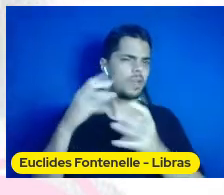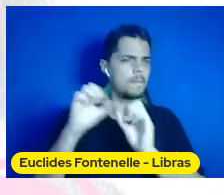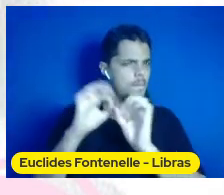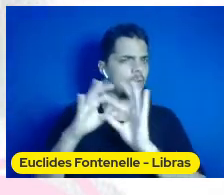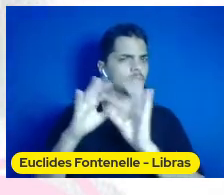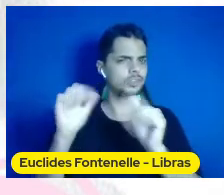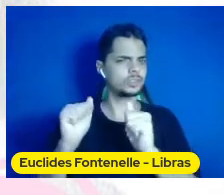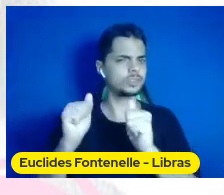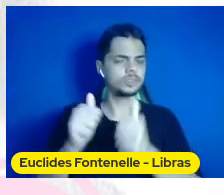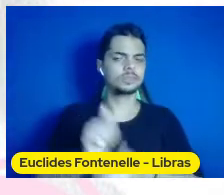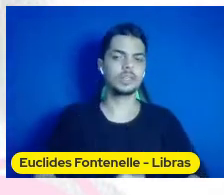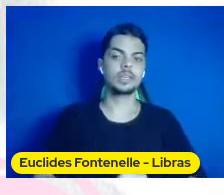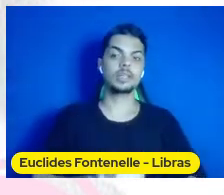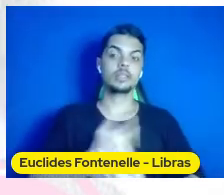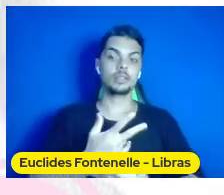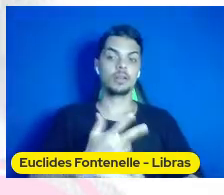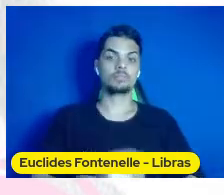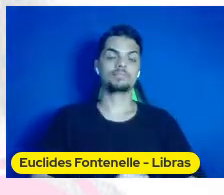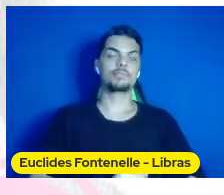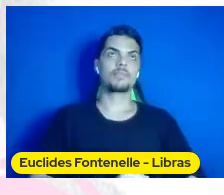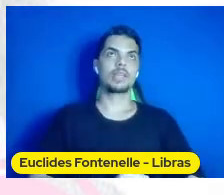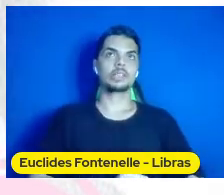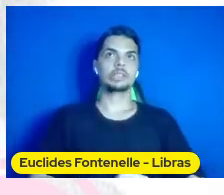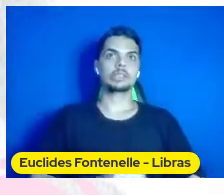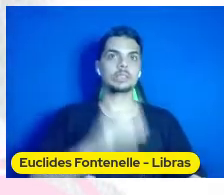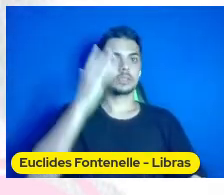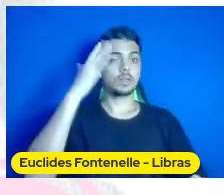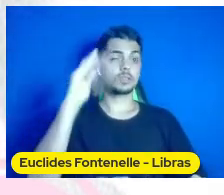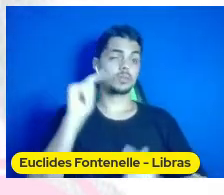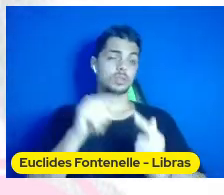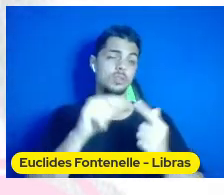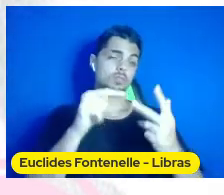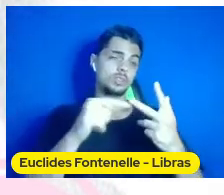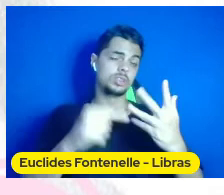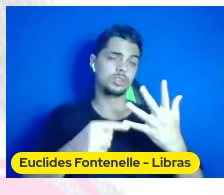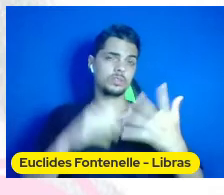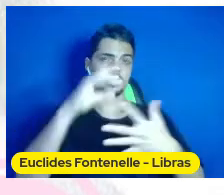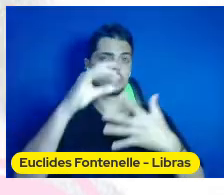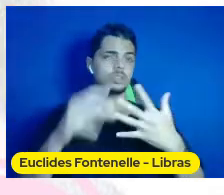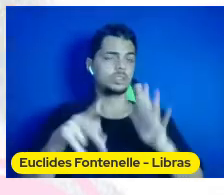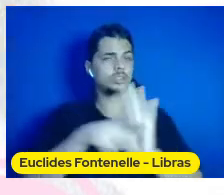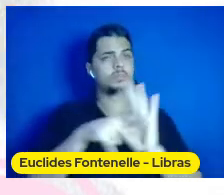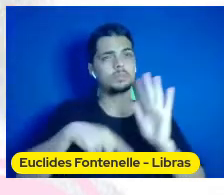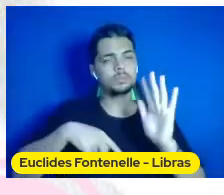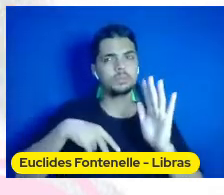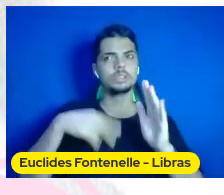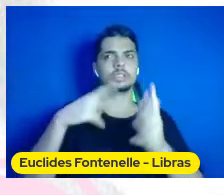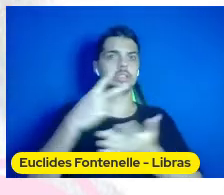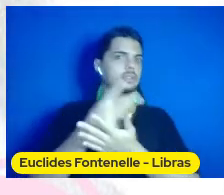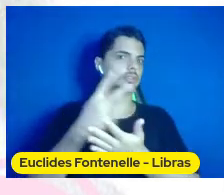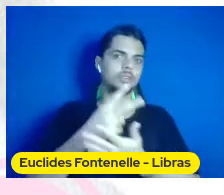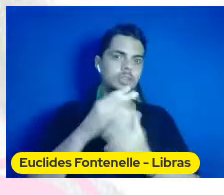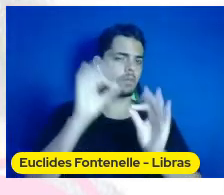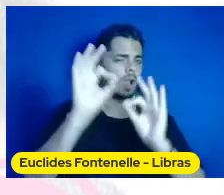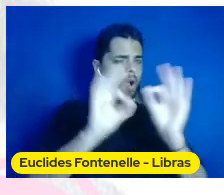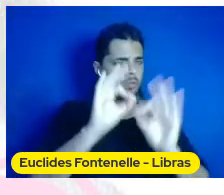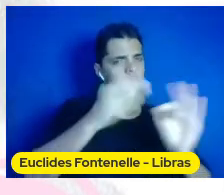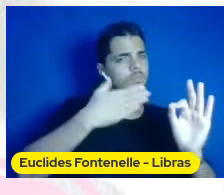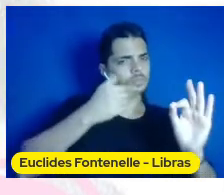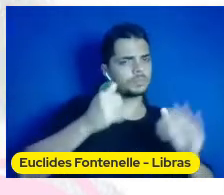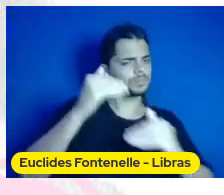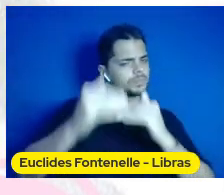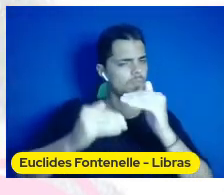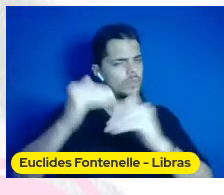que balizam toda o processo. E, assim, eu